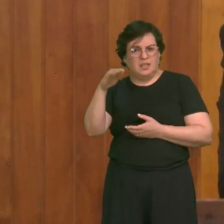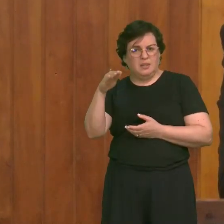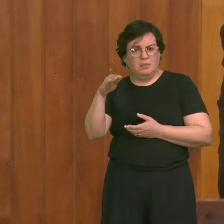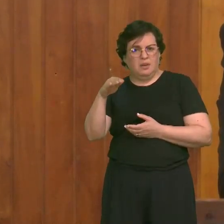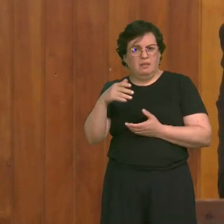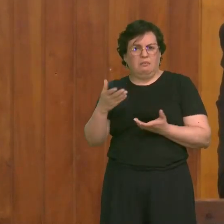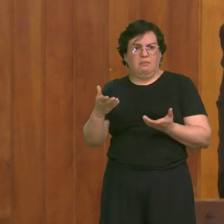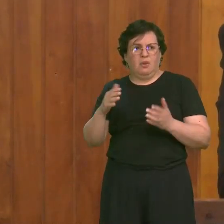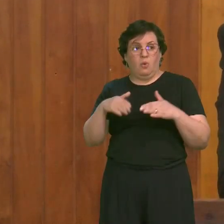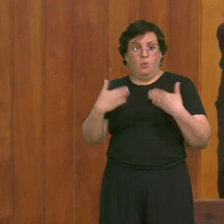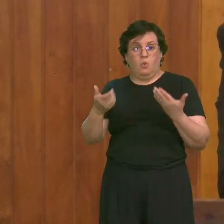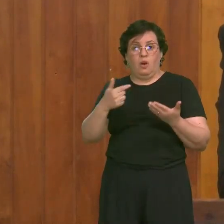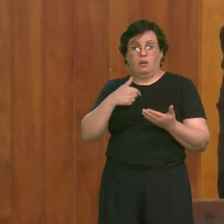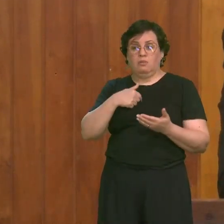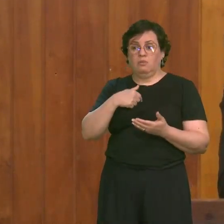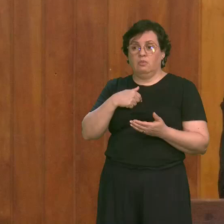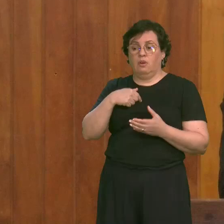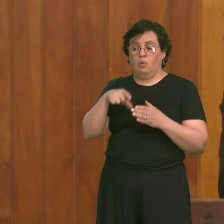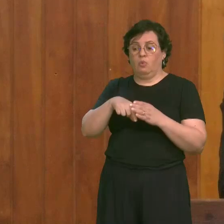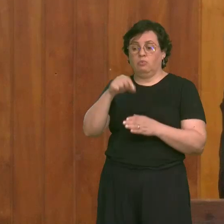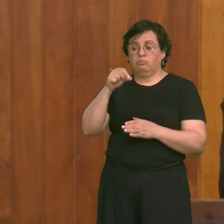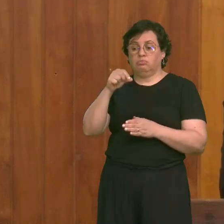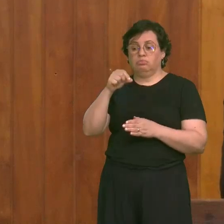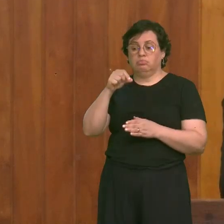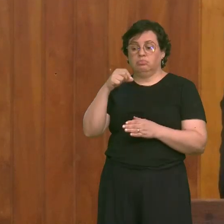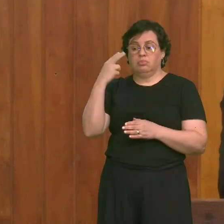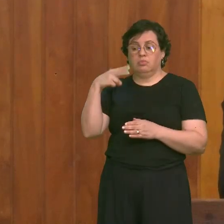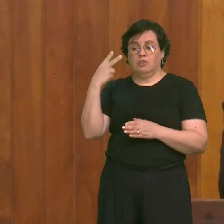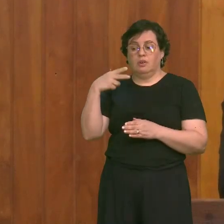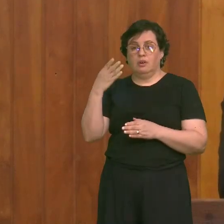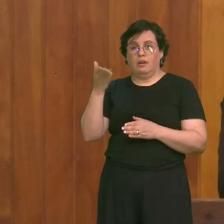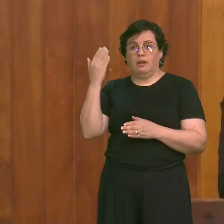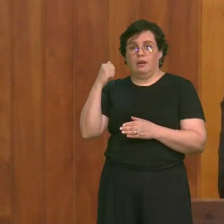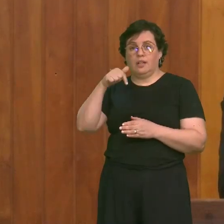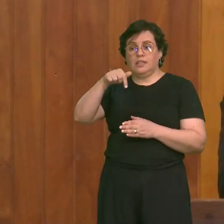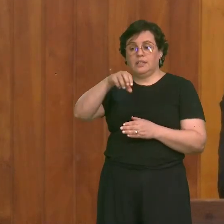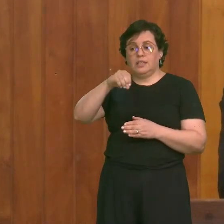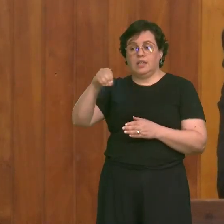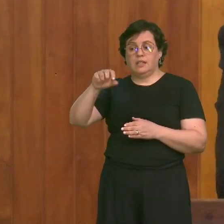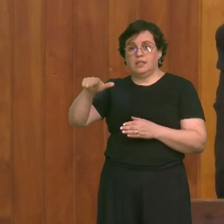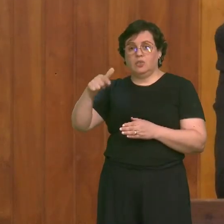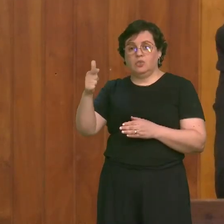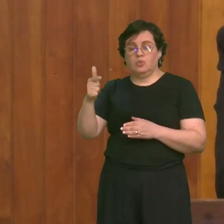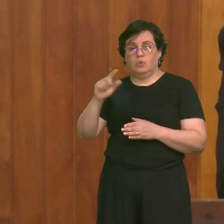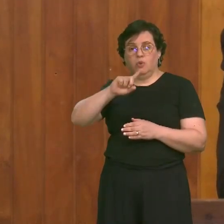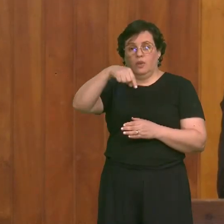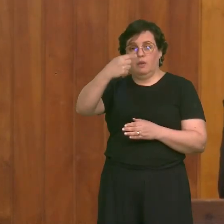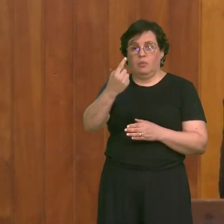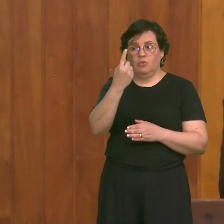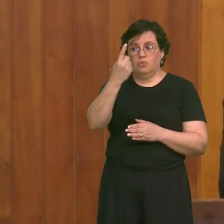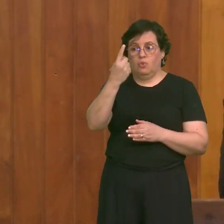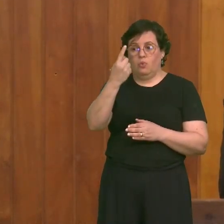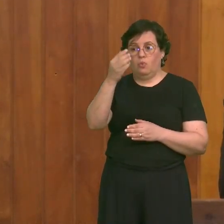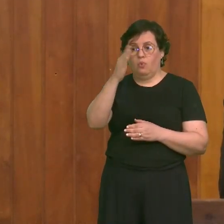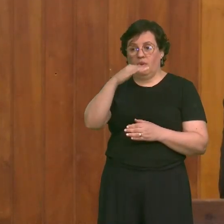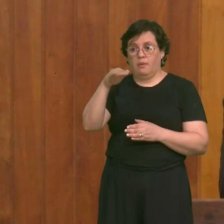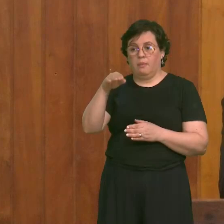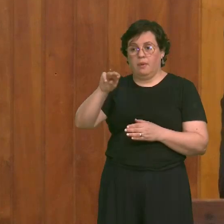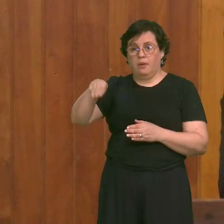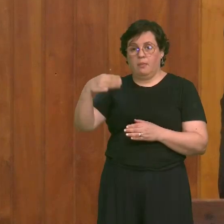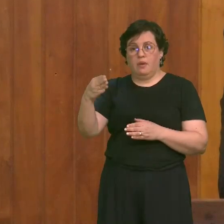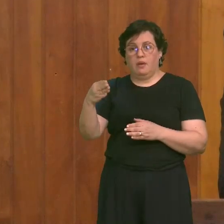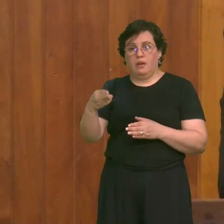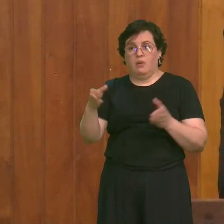eleger Vereador era 700 mil o ano passado foi para um milhão e meio agora dois milhões e meio e não tem o buraco na rua